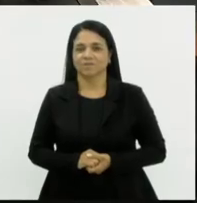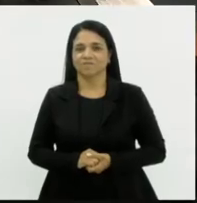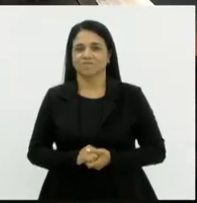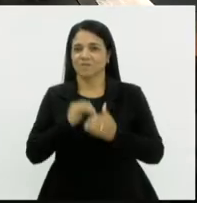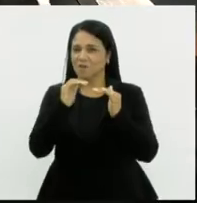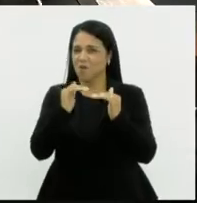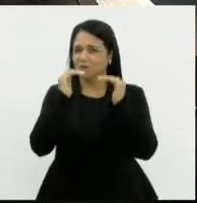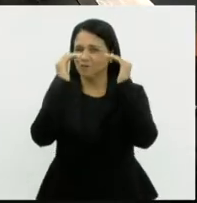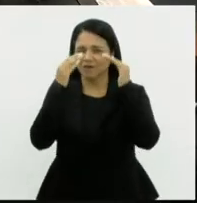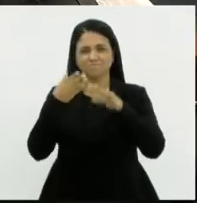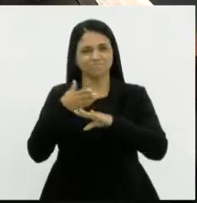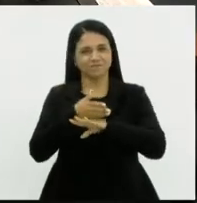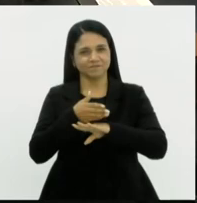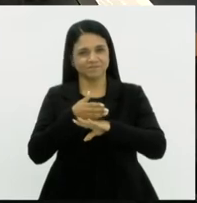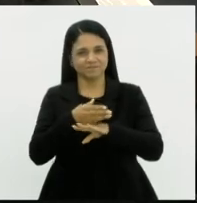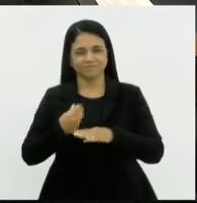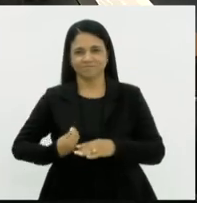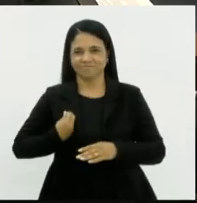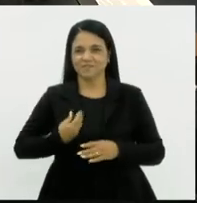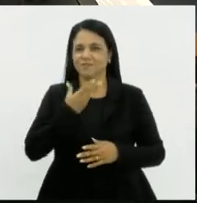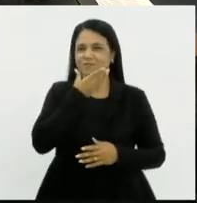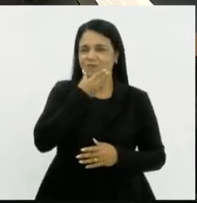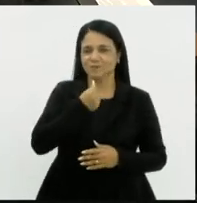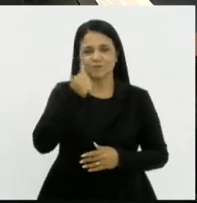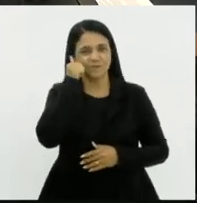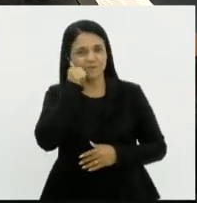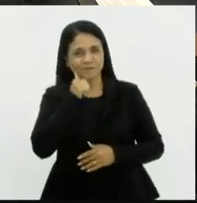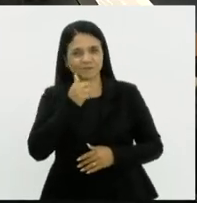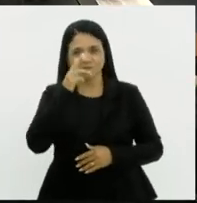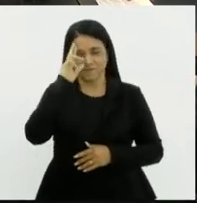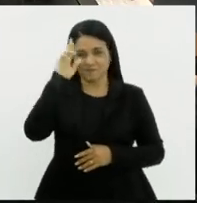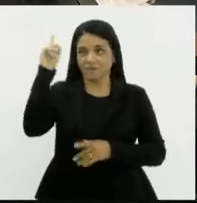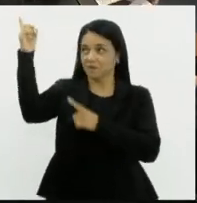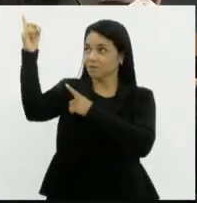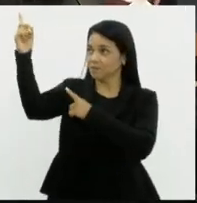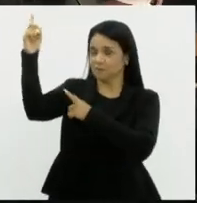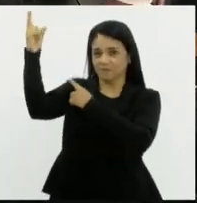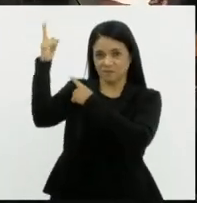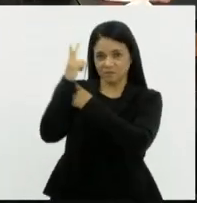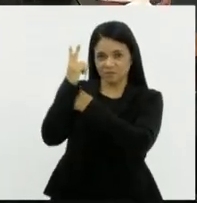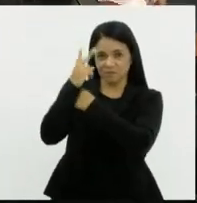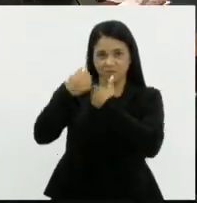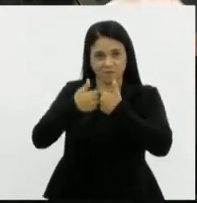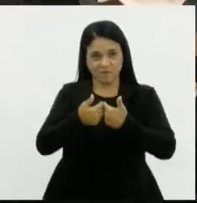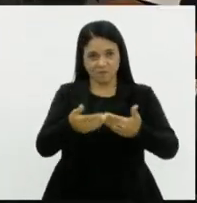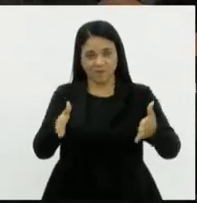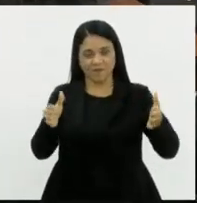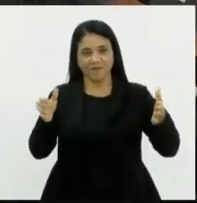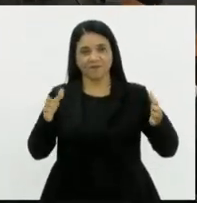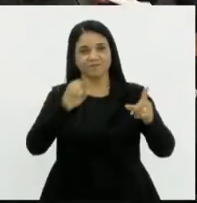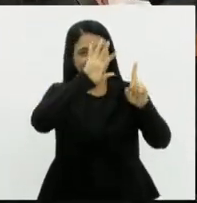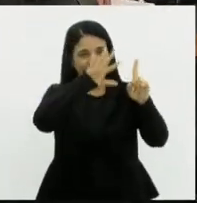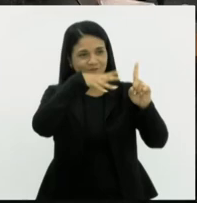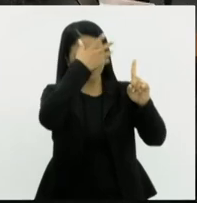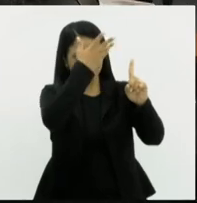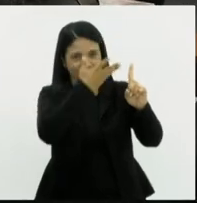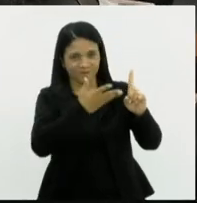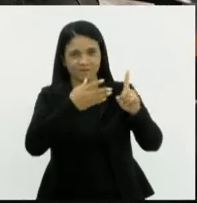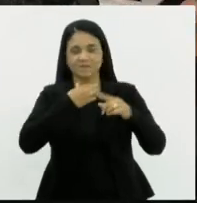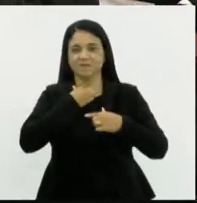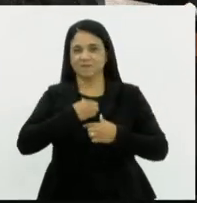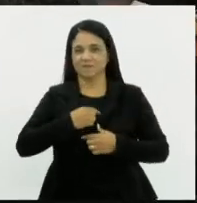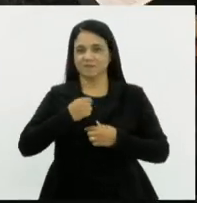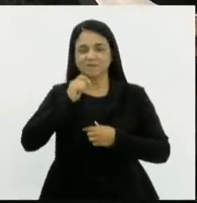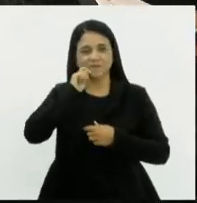Autoridades presentes, senhoras e senhores, bom dia. Sob a proteção de Deus, declaro aberta a sessão solene, entrega de